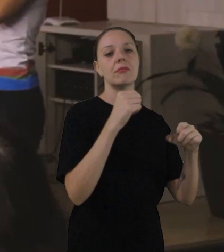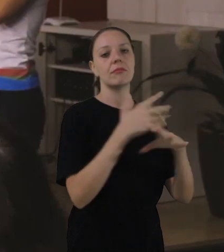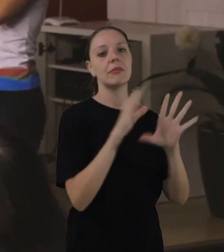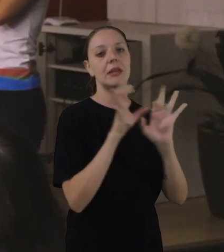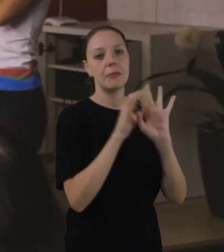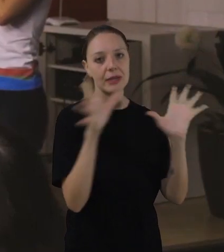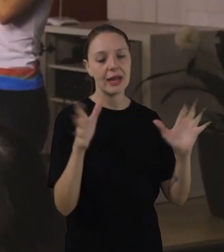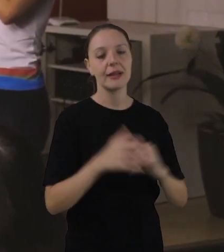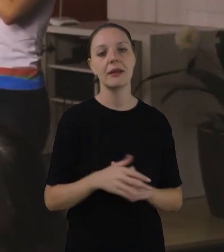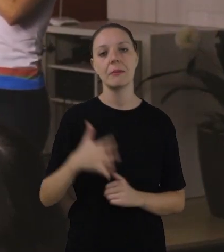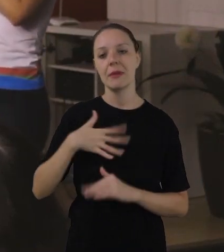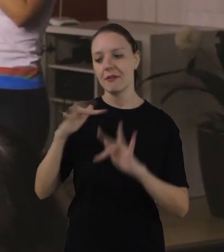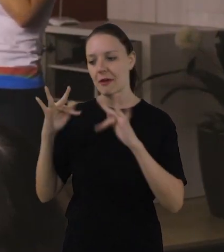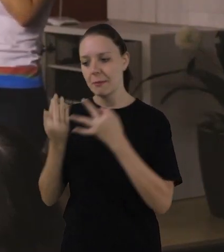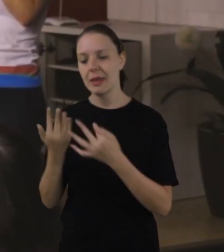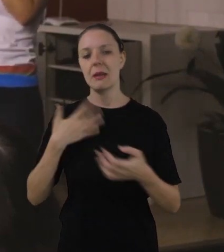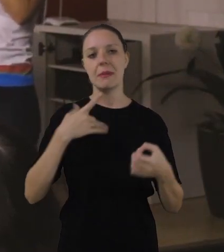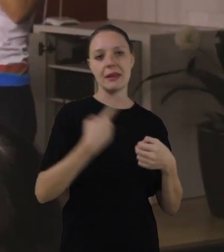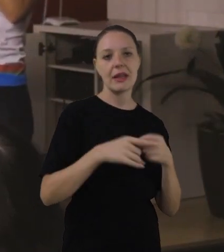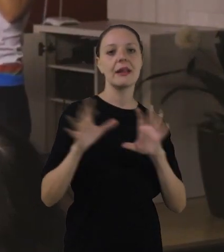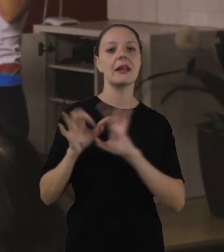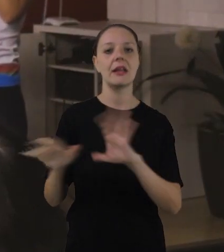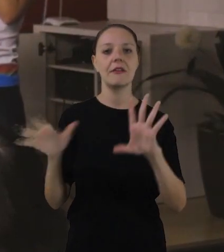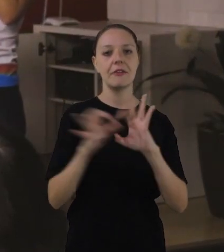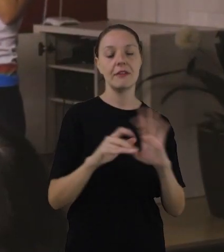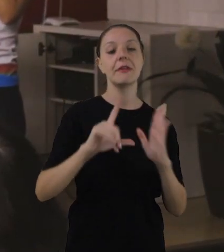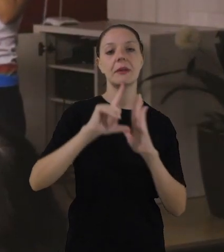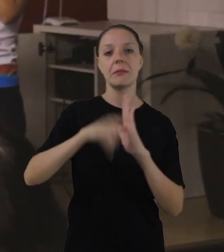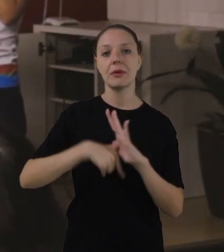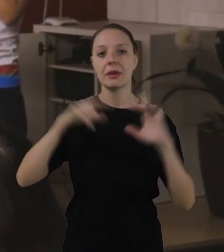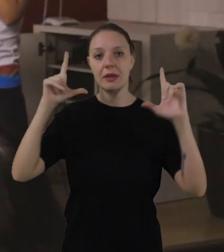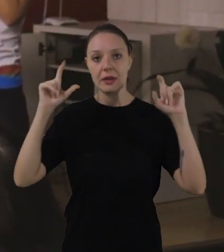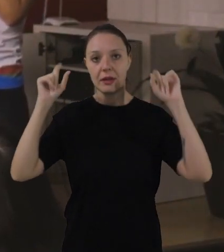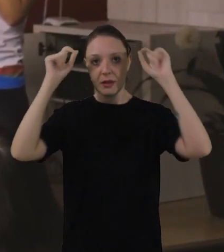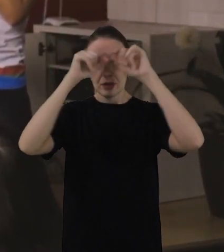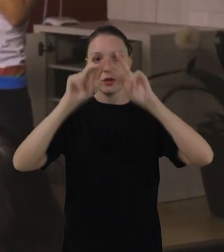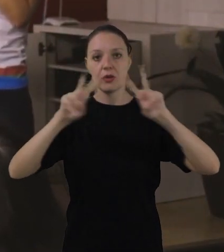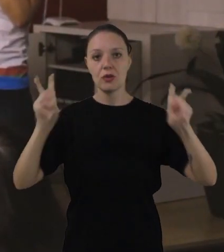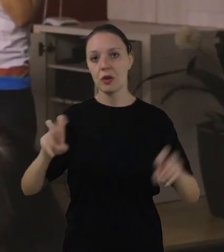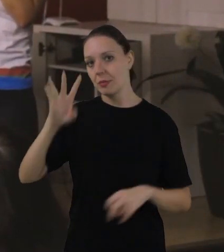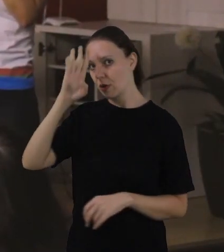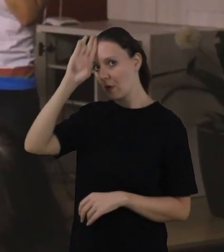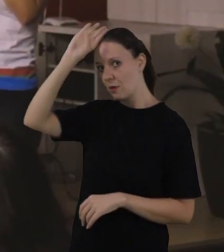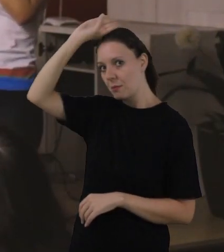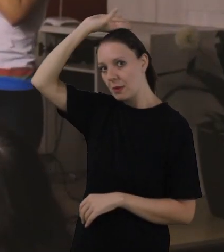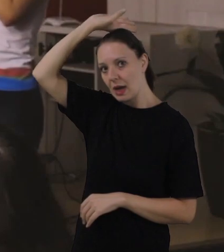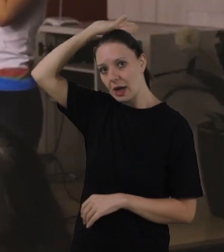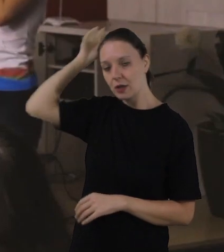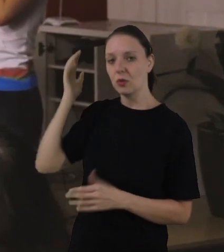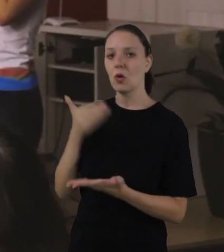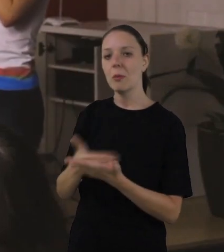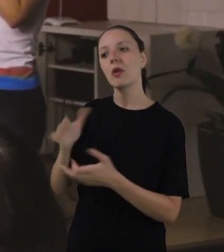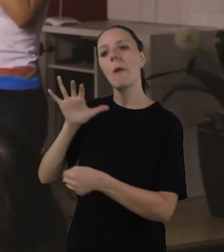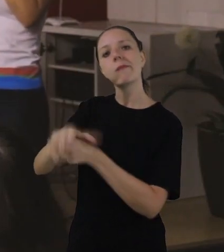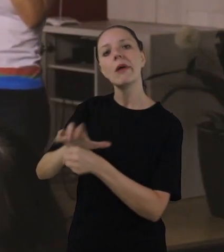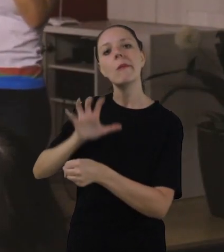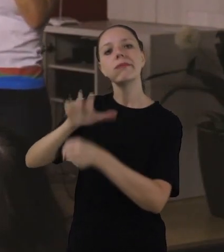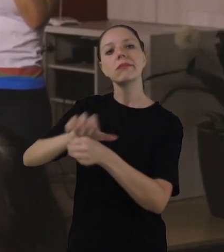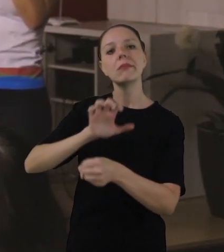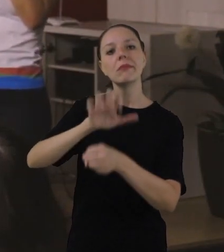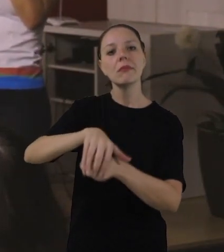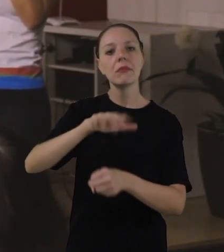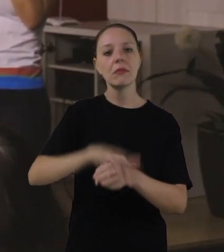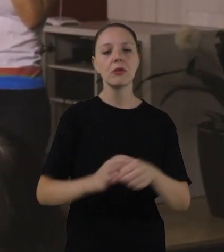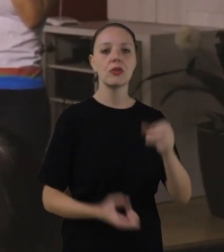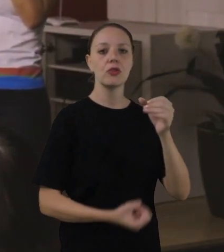cidade e por aí afora. Aí, quando chegou lá nos gregos, com o avanço do Império Romano, também surgiu o Abraão,